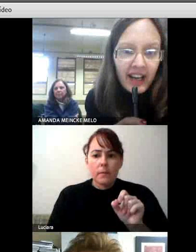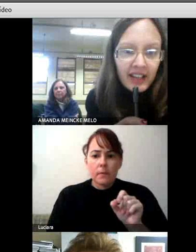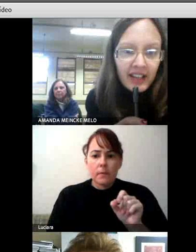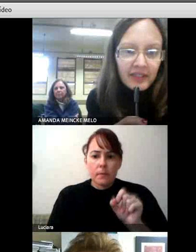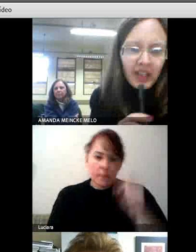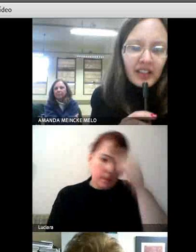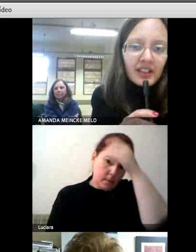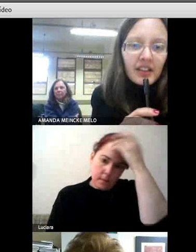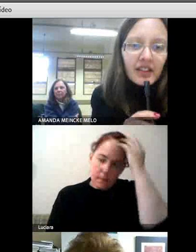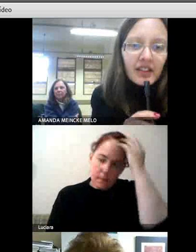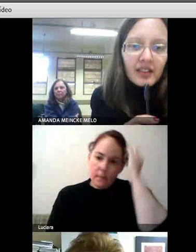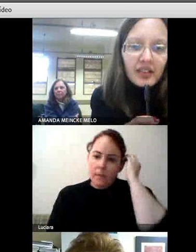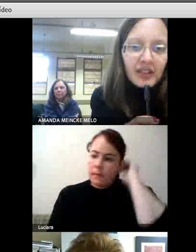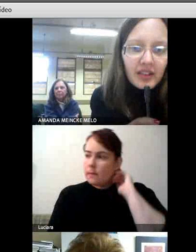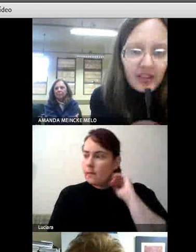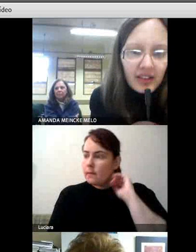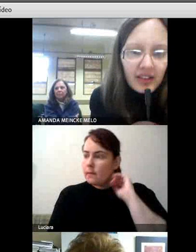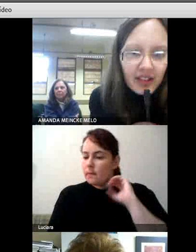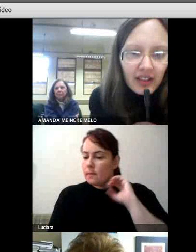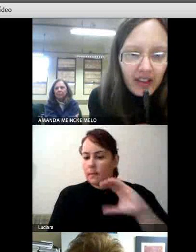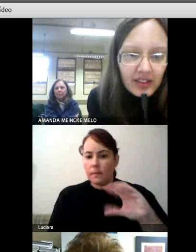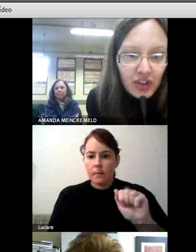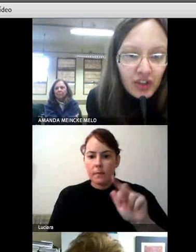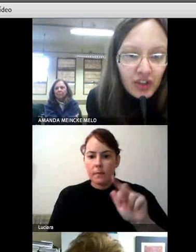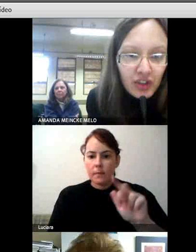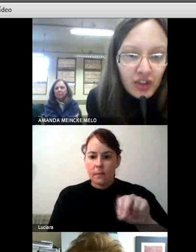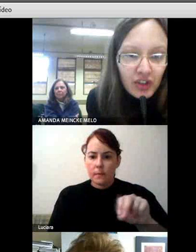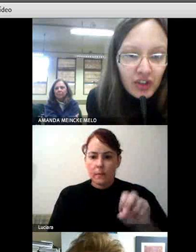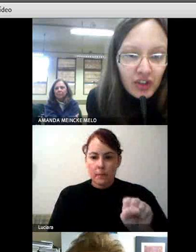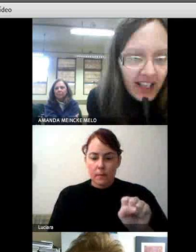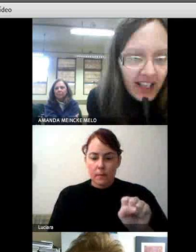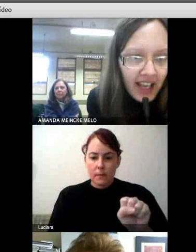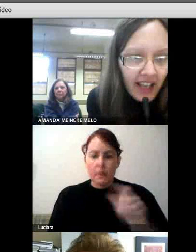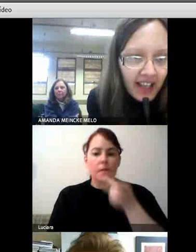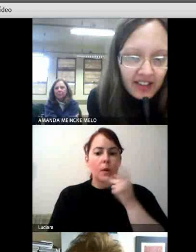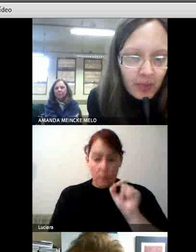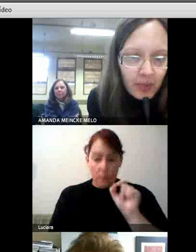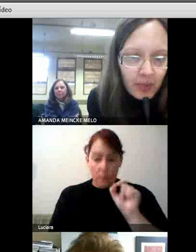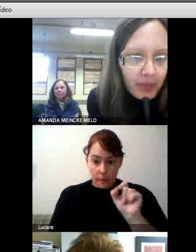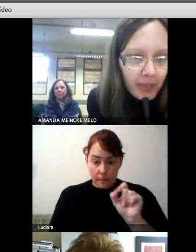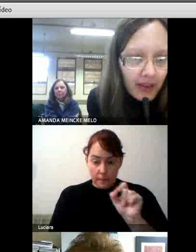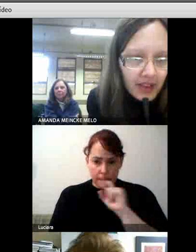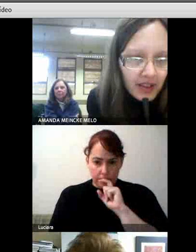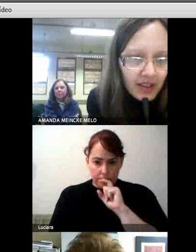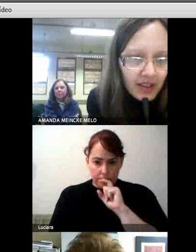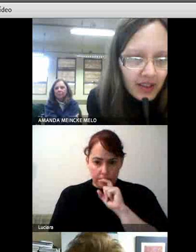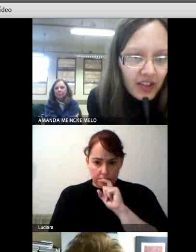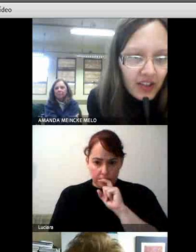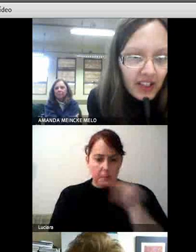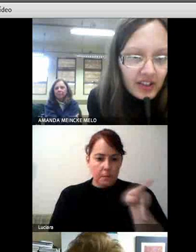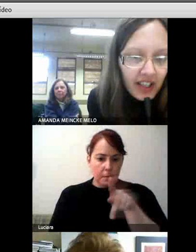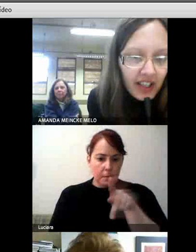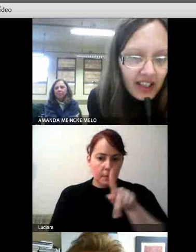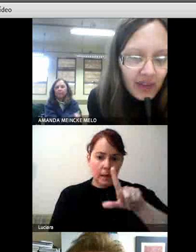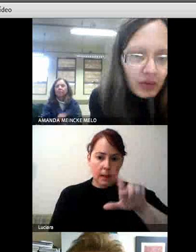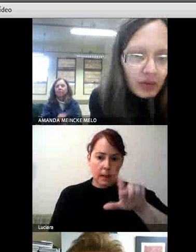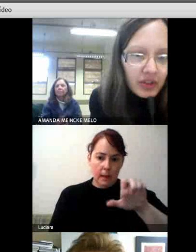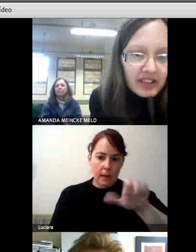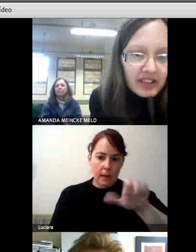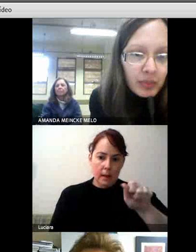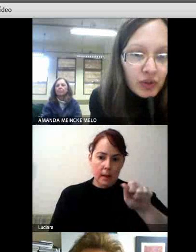Léa, na cultura digital, sou egresso de engenharia elétrica da Unipampa. Desde o início da